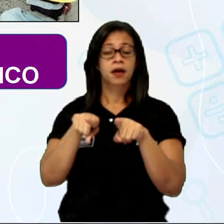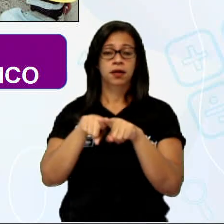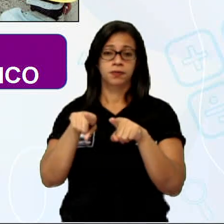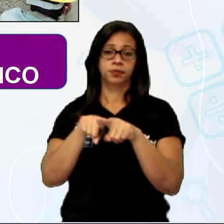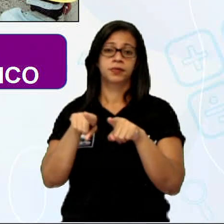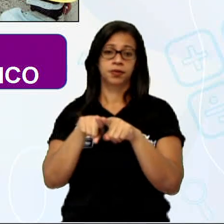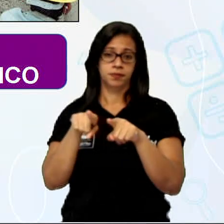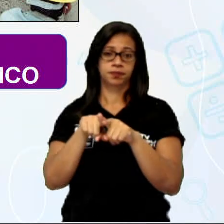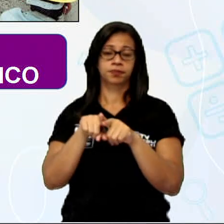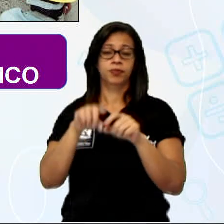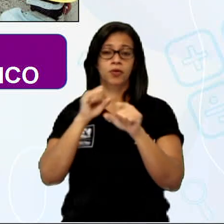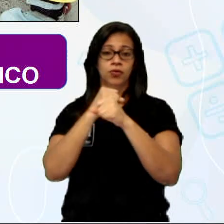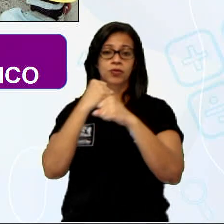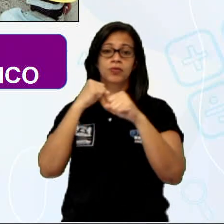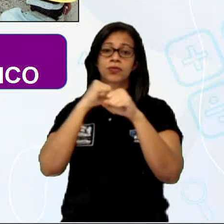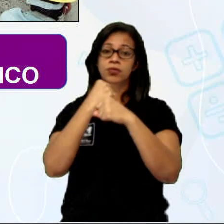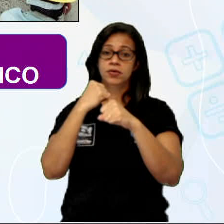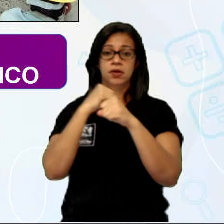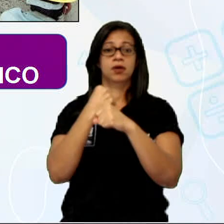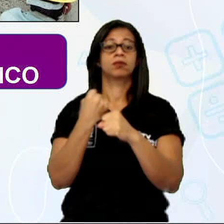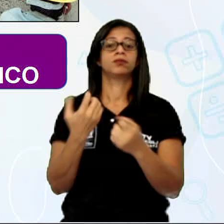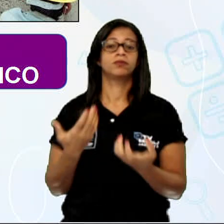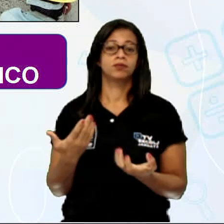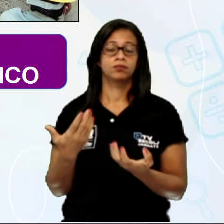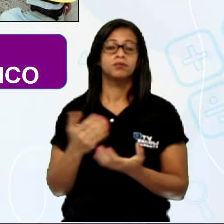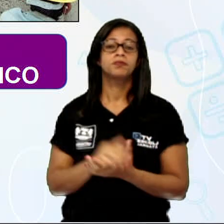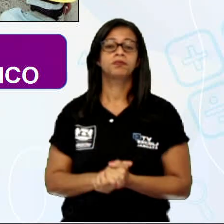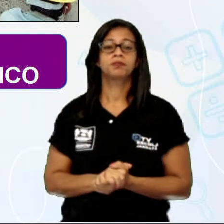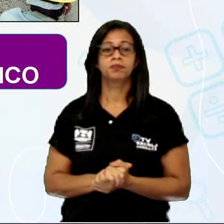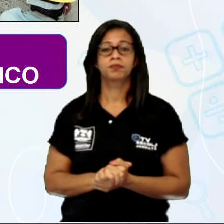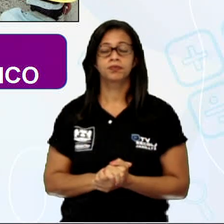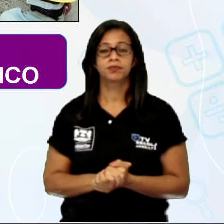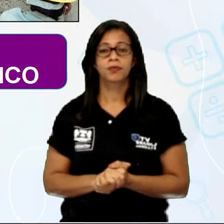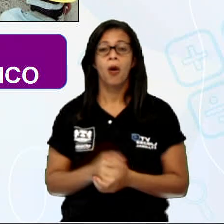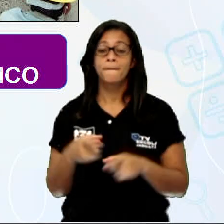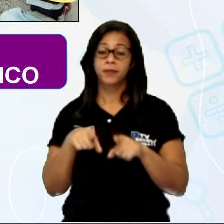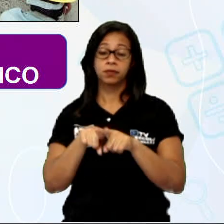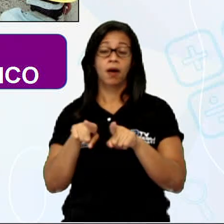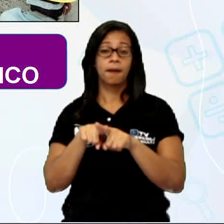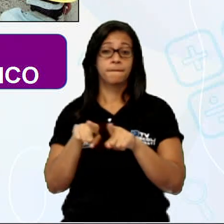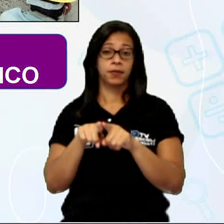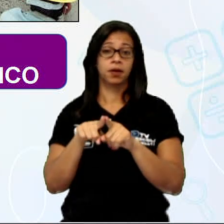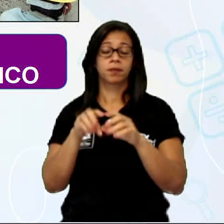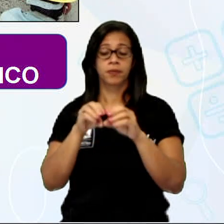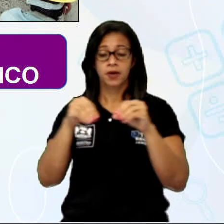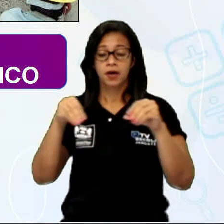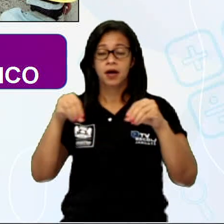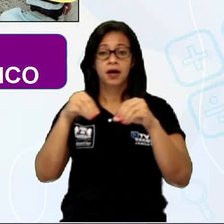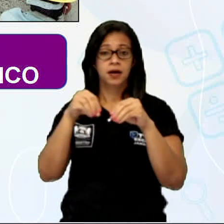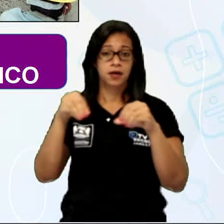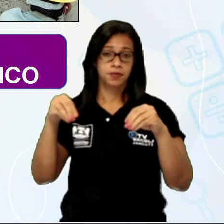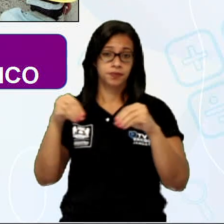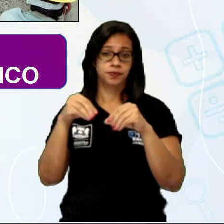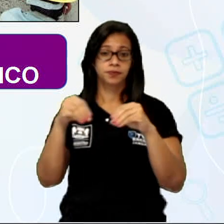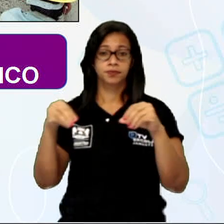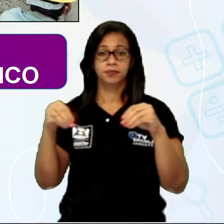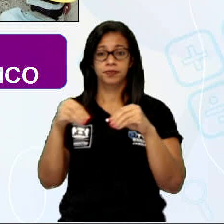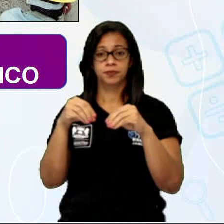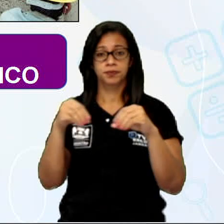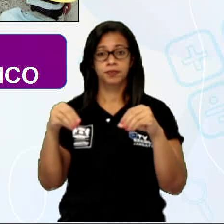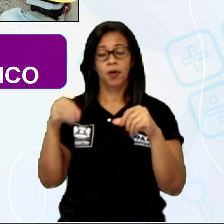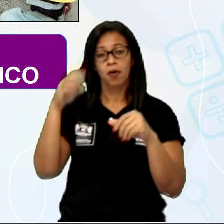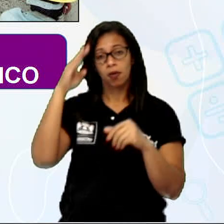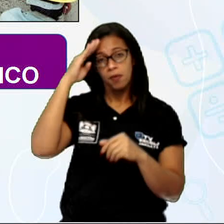de concreto, como também a areia é a matéria-prima da produção